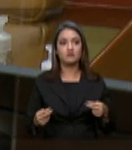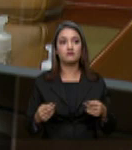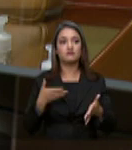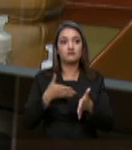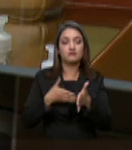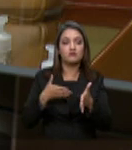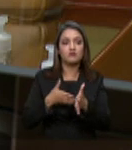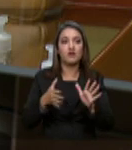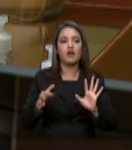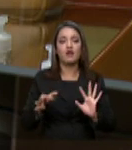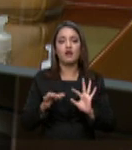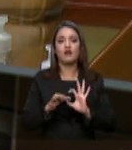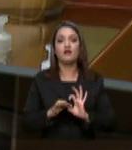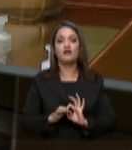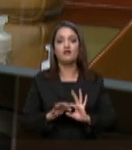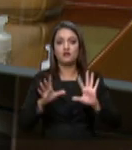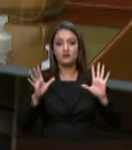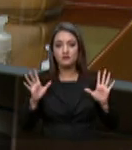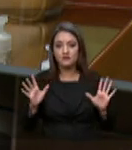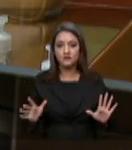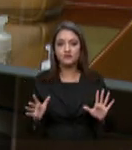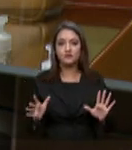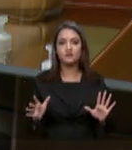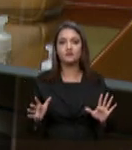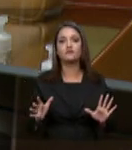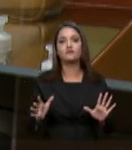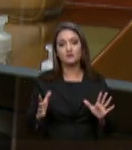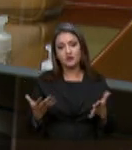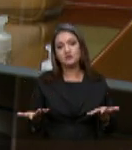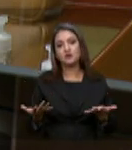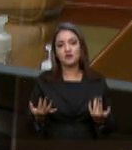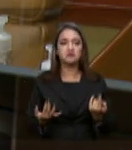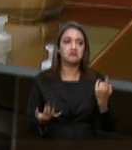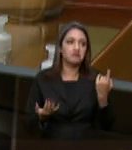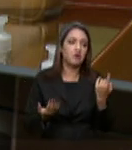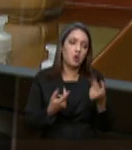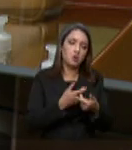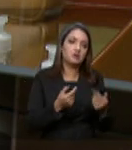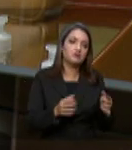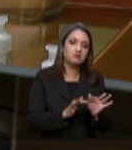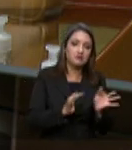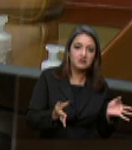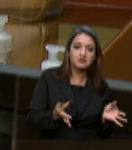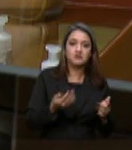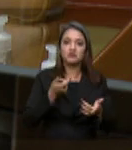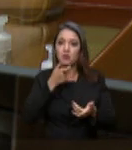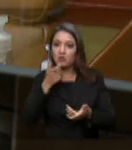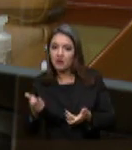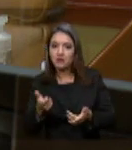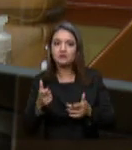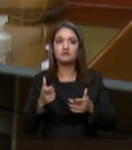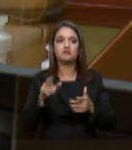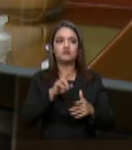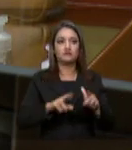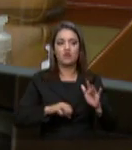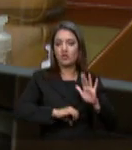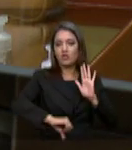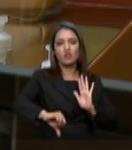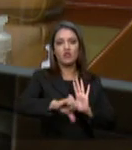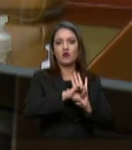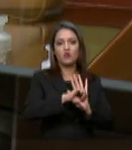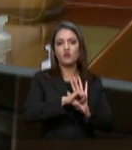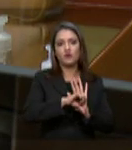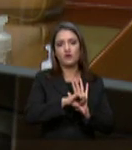liberdade Mas não uso de qualquer instrumento seja de uma caneta seja a última expressão como instrumento de crime é basicamente isso que você tem